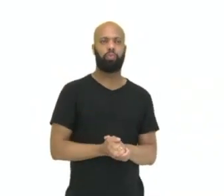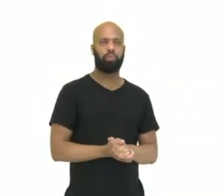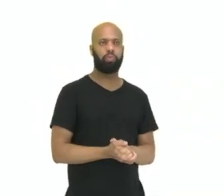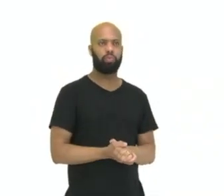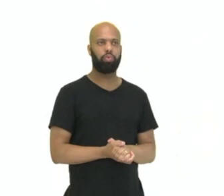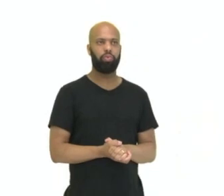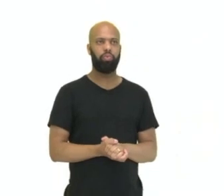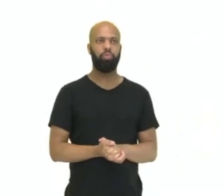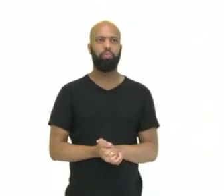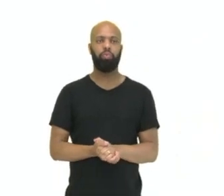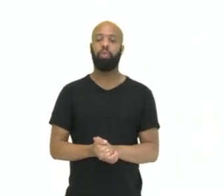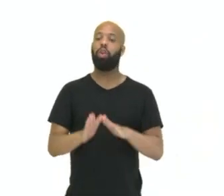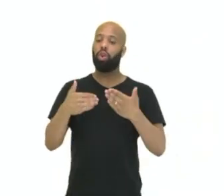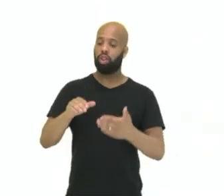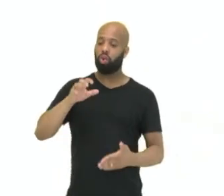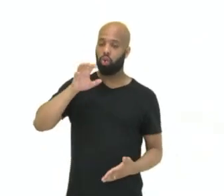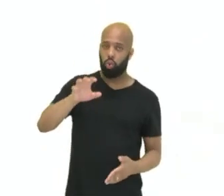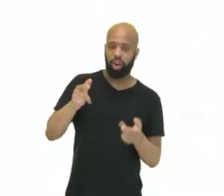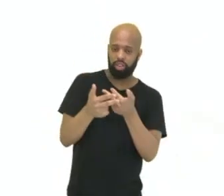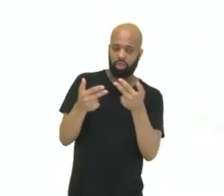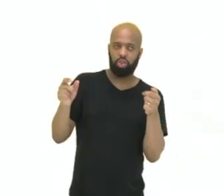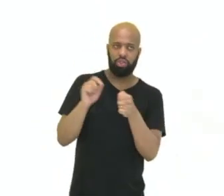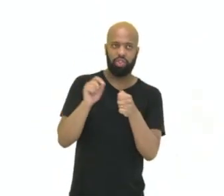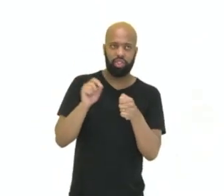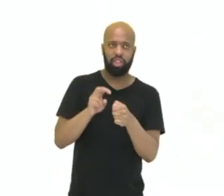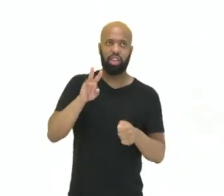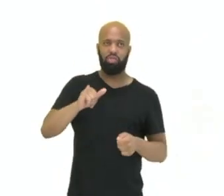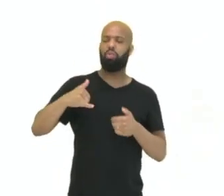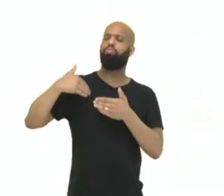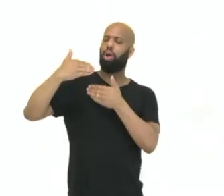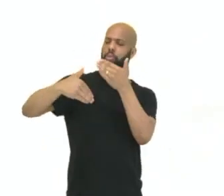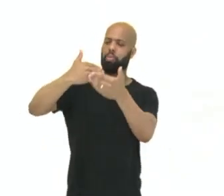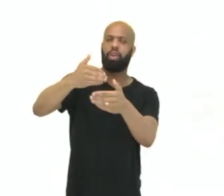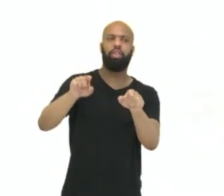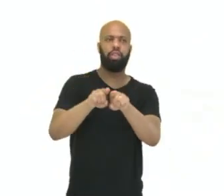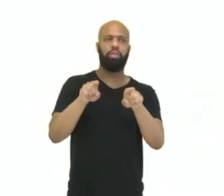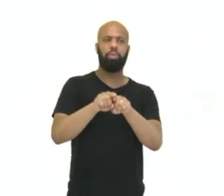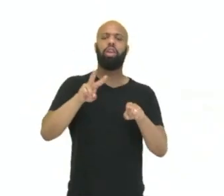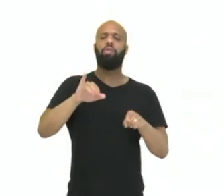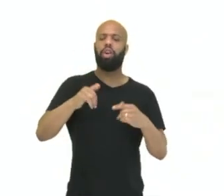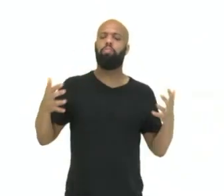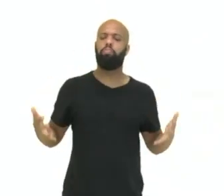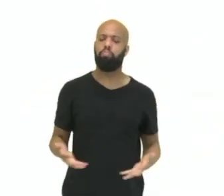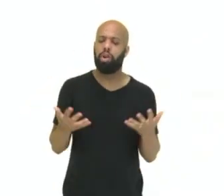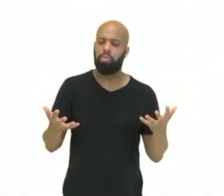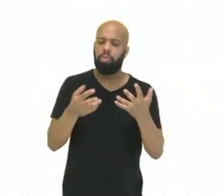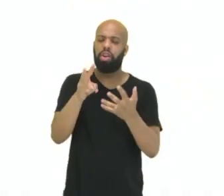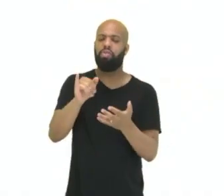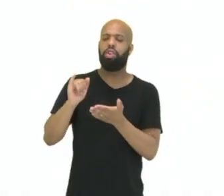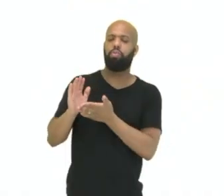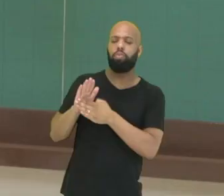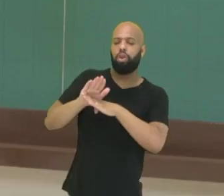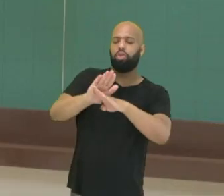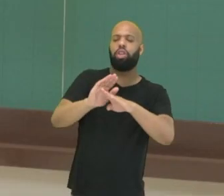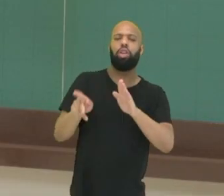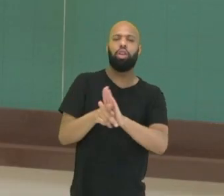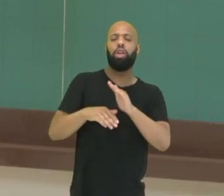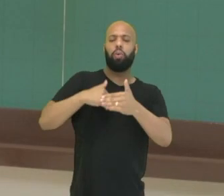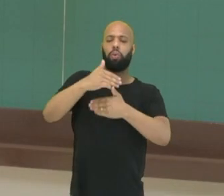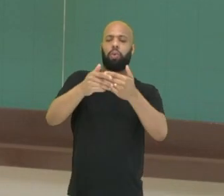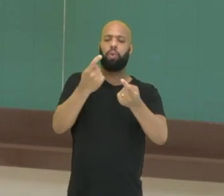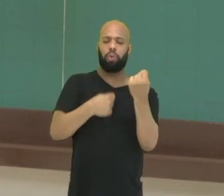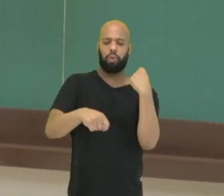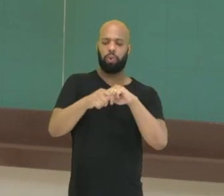certo? Essas atividades, claro, vão desenvolver, vão fomentar, vão ajudar no desenvolvimento econômico